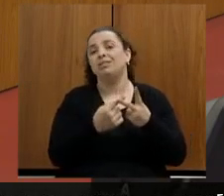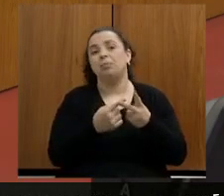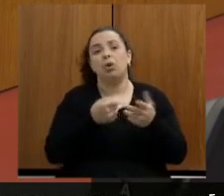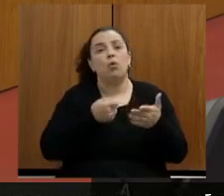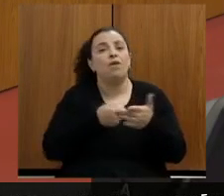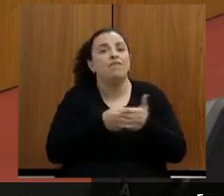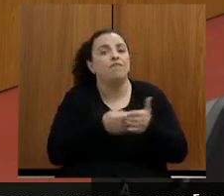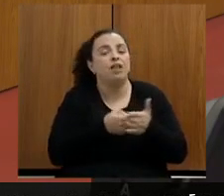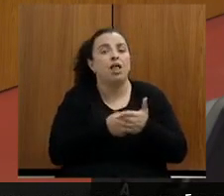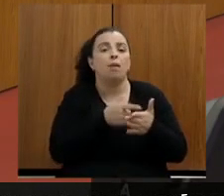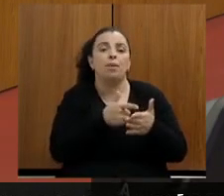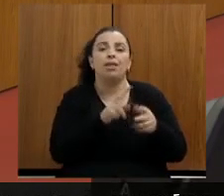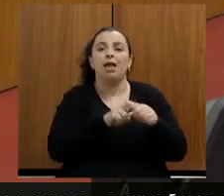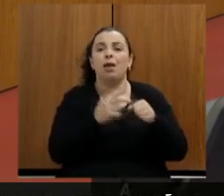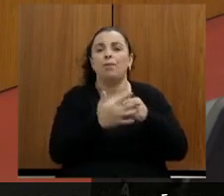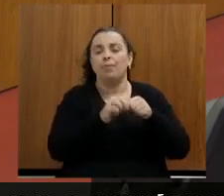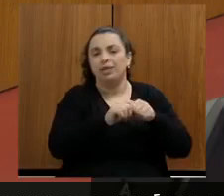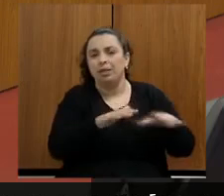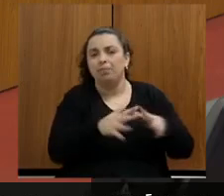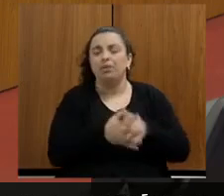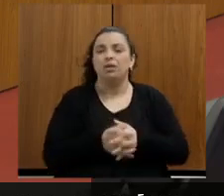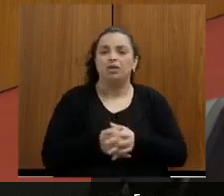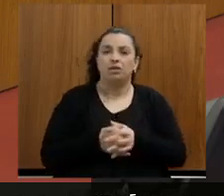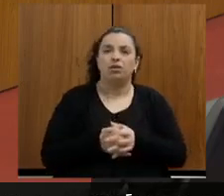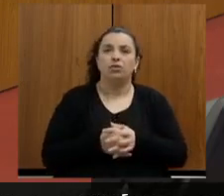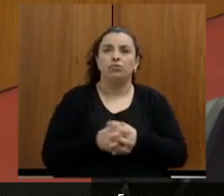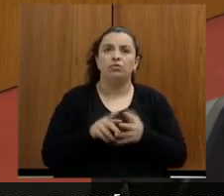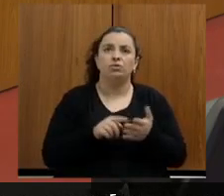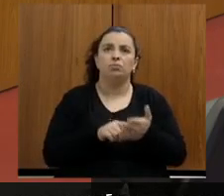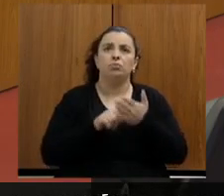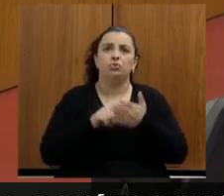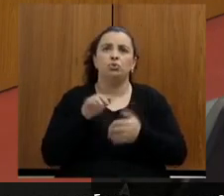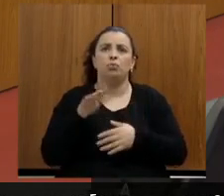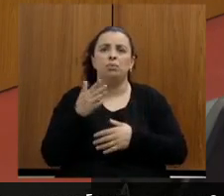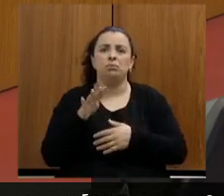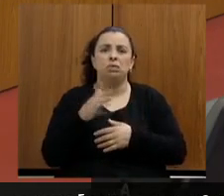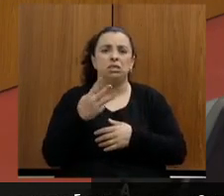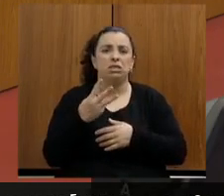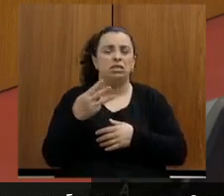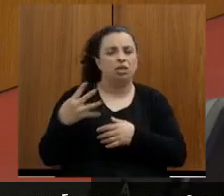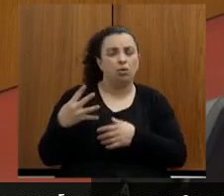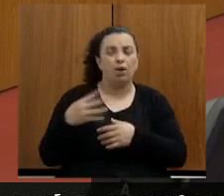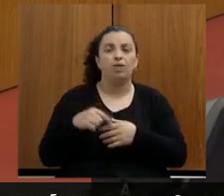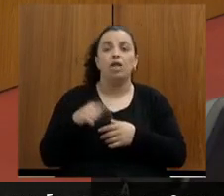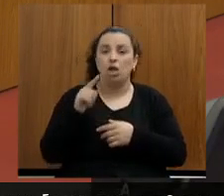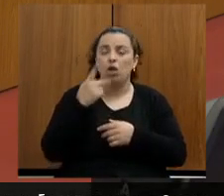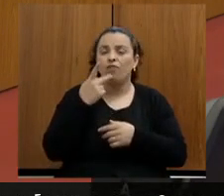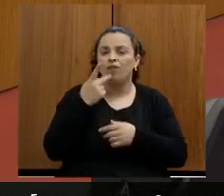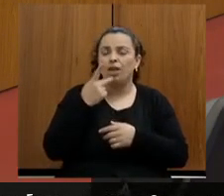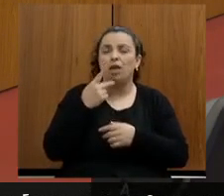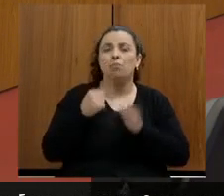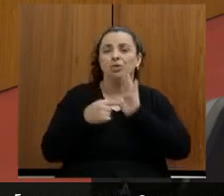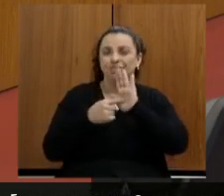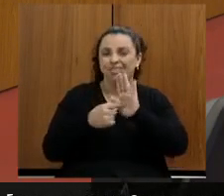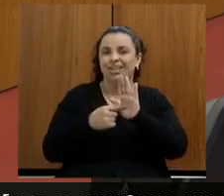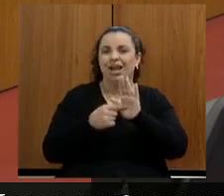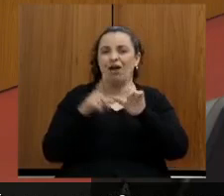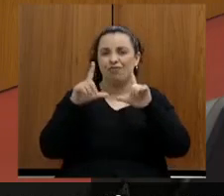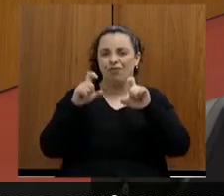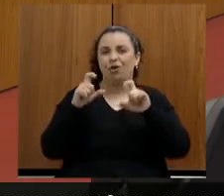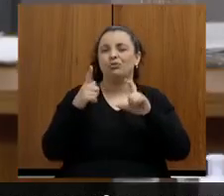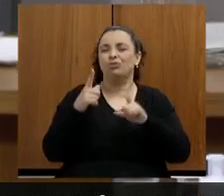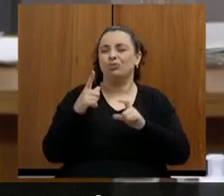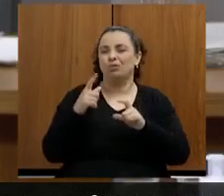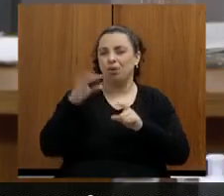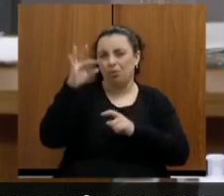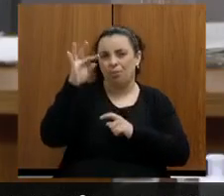tava na ativa né então se o para-sol trouxe aqui o mundo de 34 e eu já falei inclusive mostrei as fotos dos nossos heróis aí foram